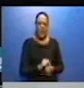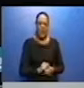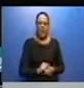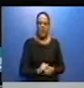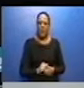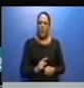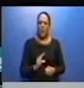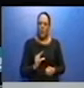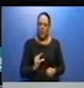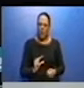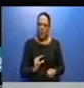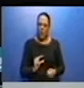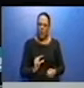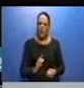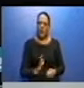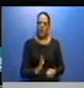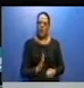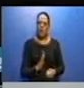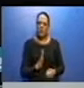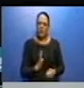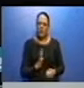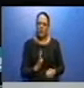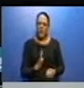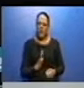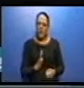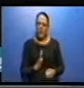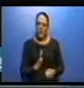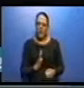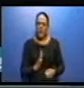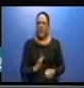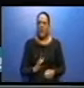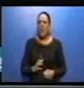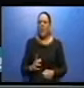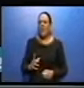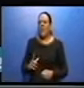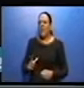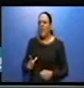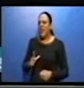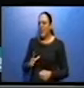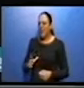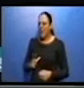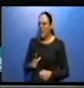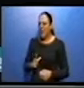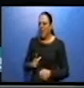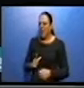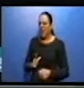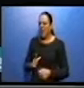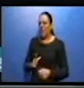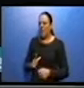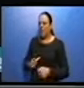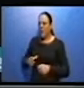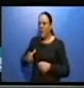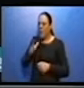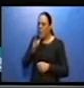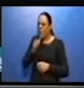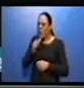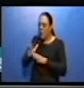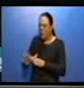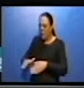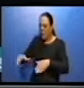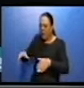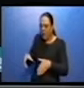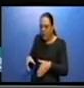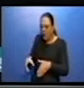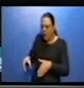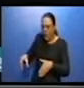cidades, as cidades, a maioria eram litorâneas, às margens aí do Oceano Atlântico, eram pequenas,